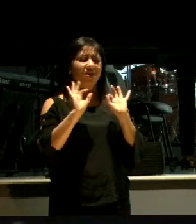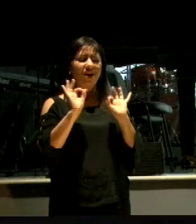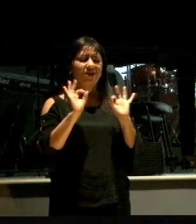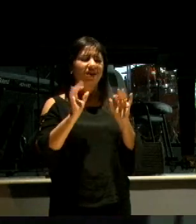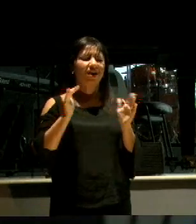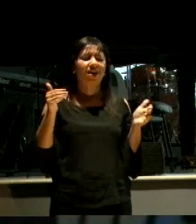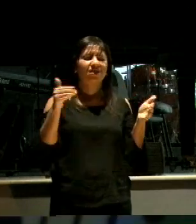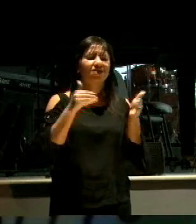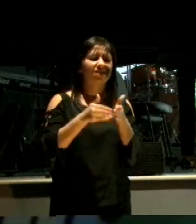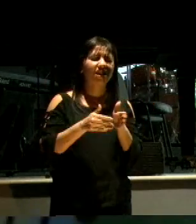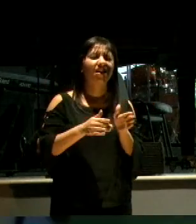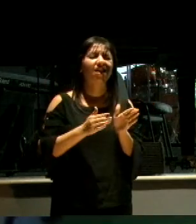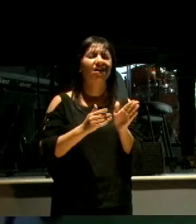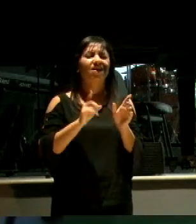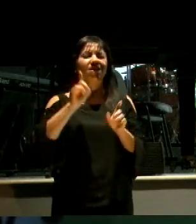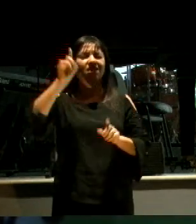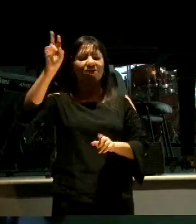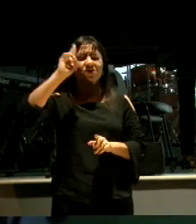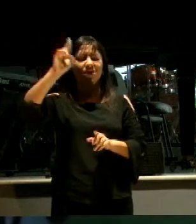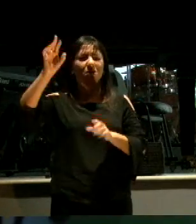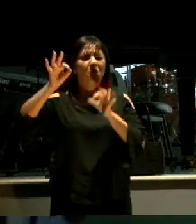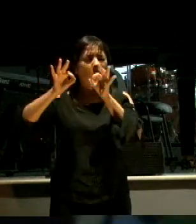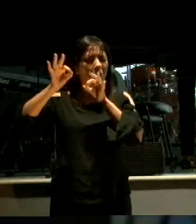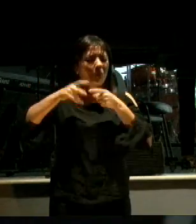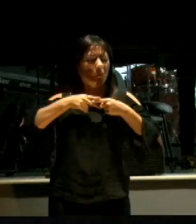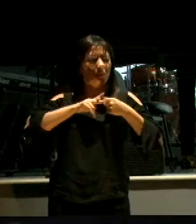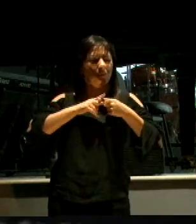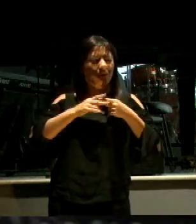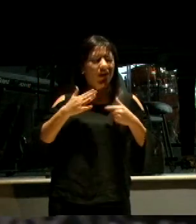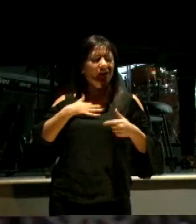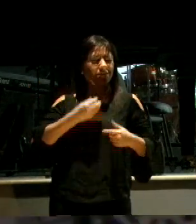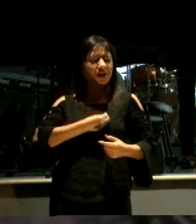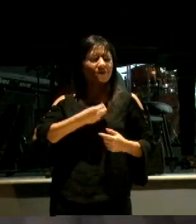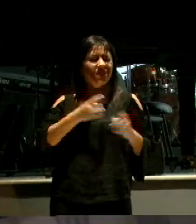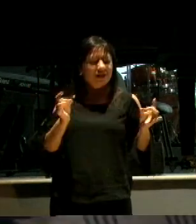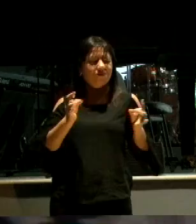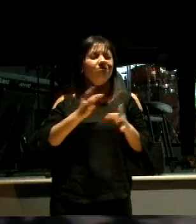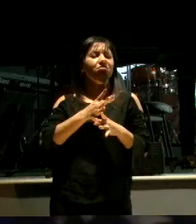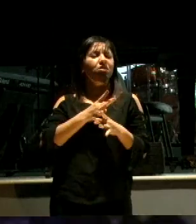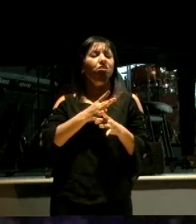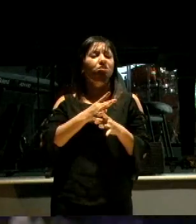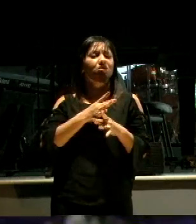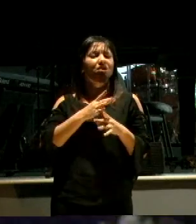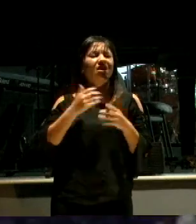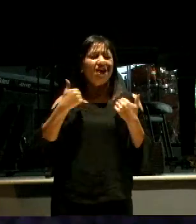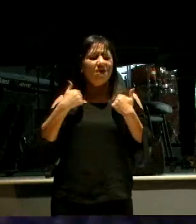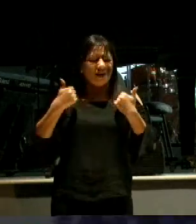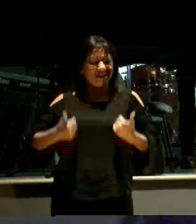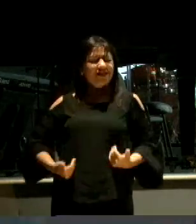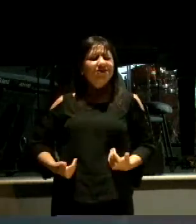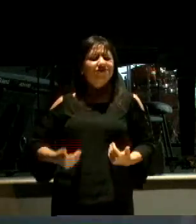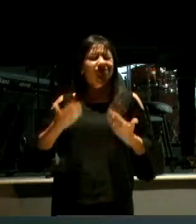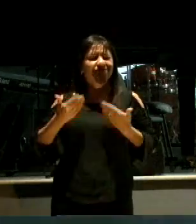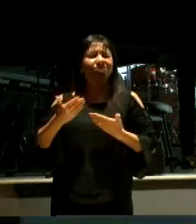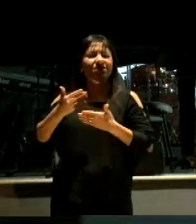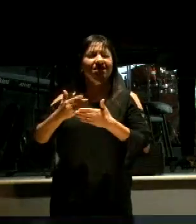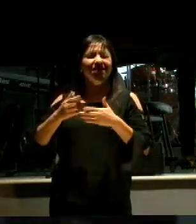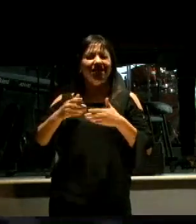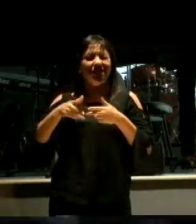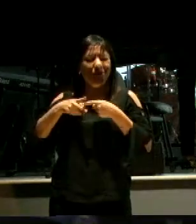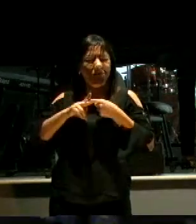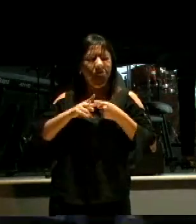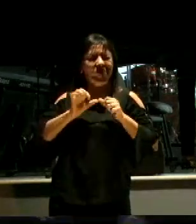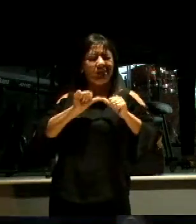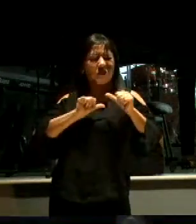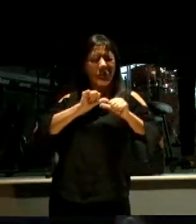seu propósito. Eis-me aqui, Senhor. Trata o meu caráter, trata a minha vida e